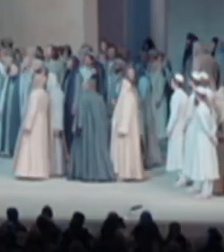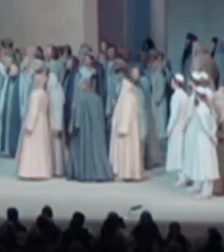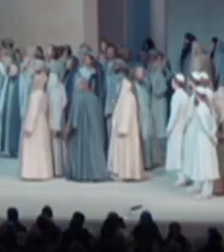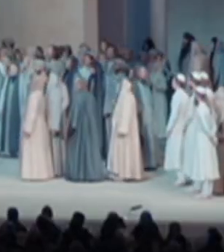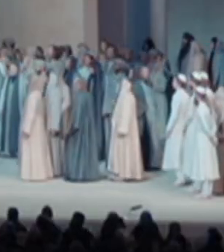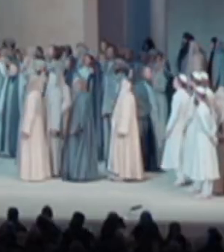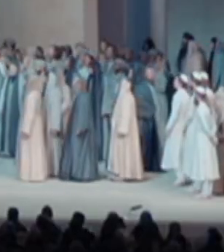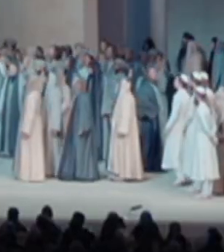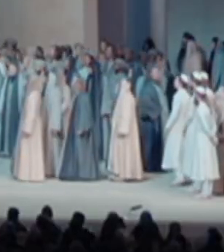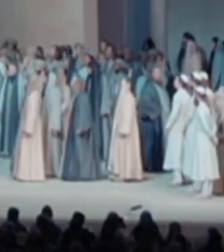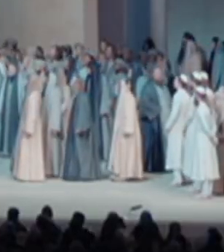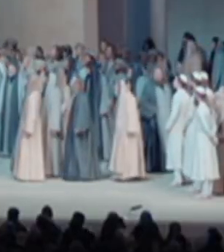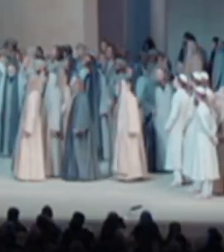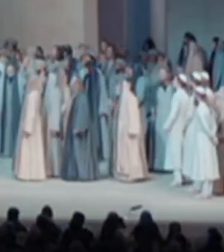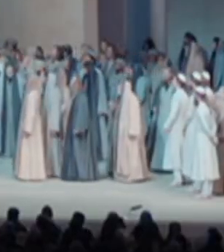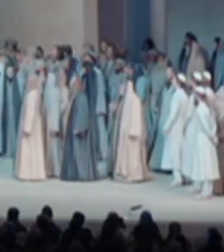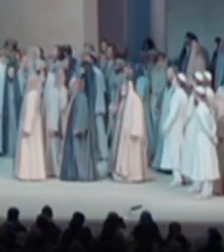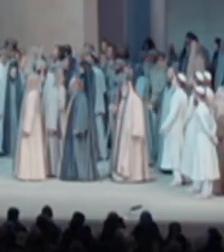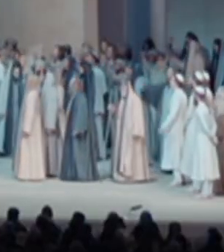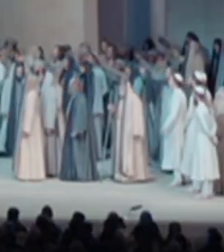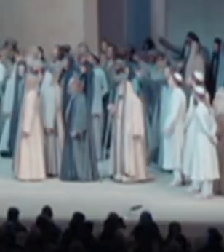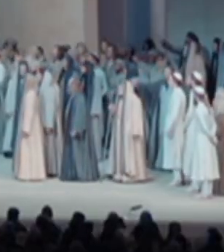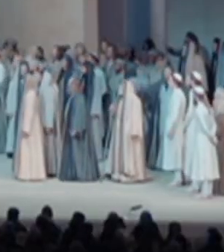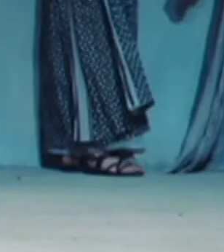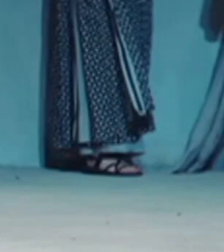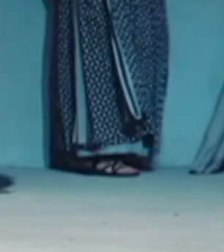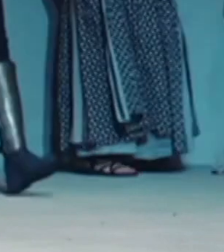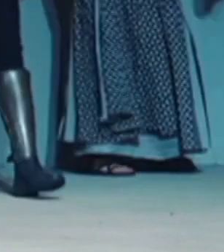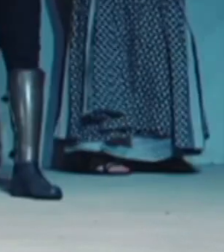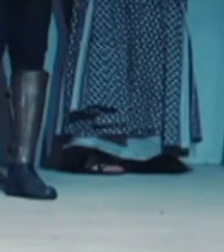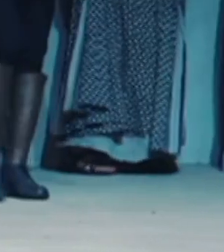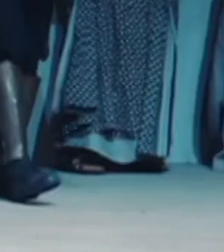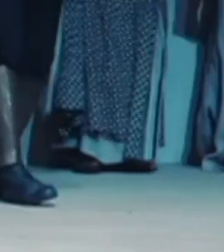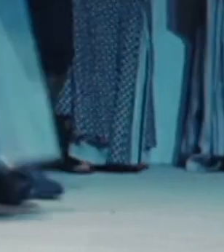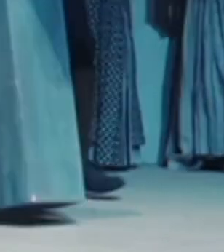Wir fordern seinen Tod! Seinen Tod!